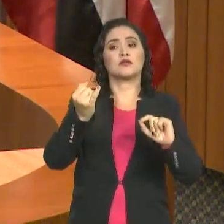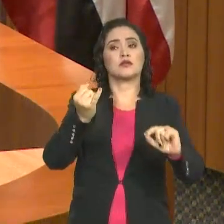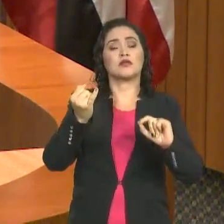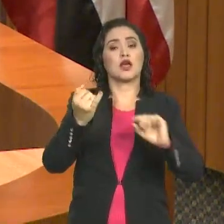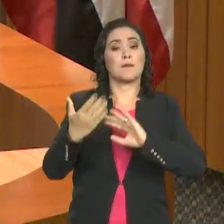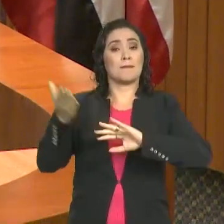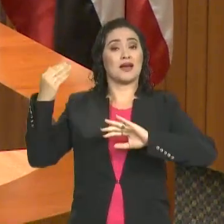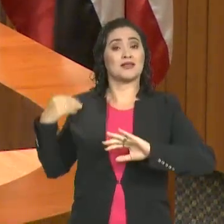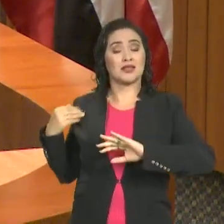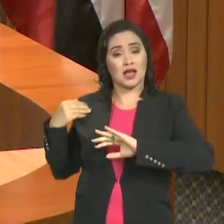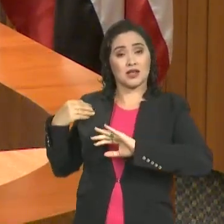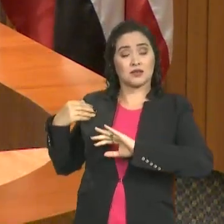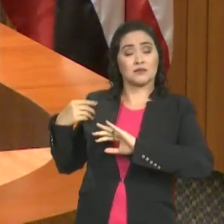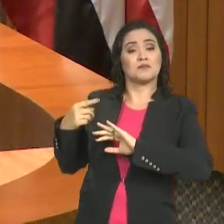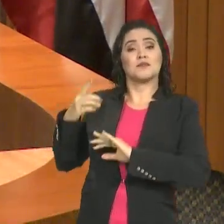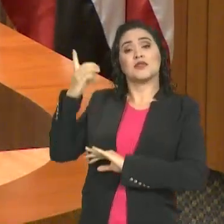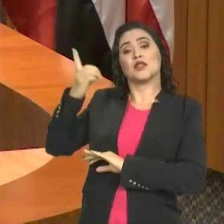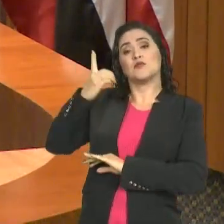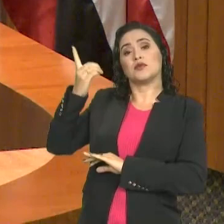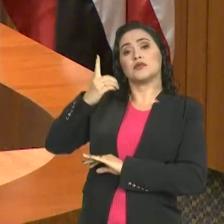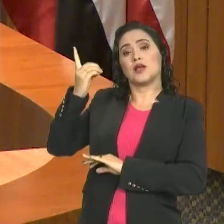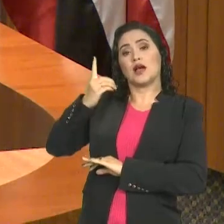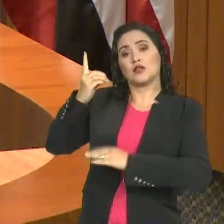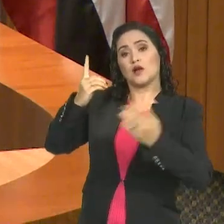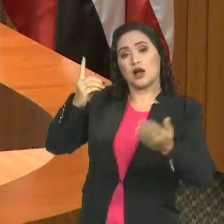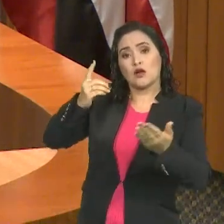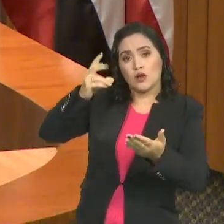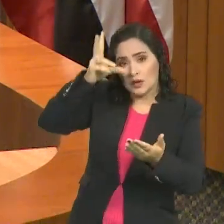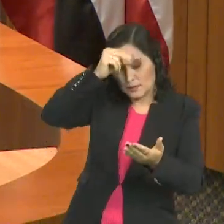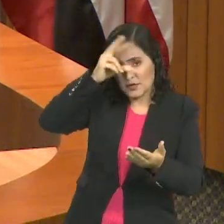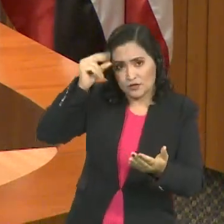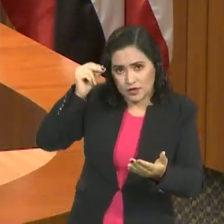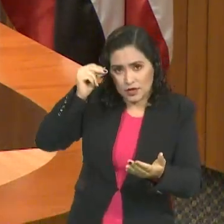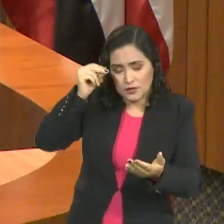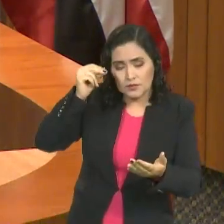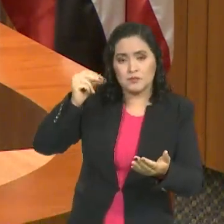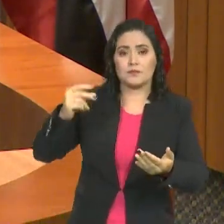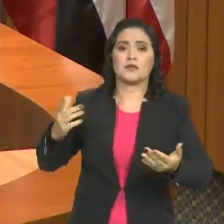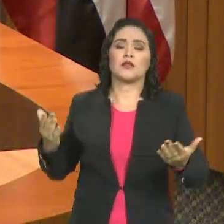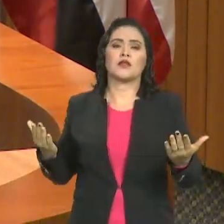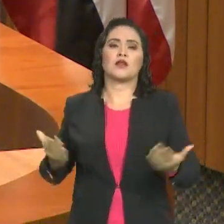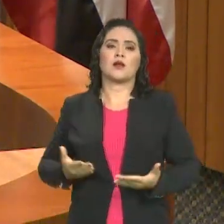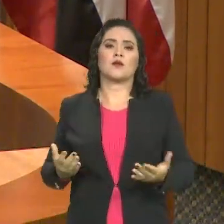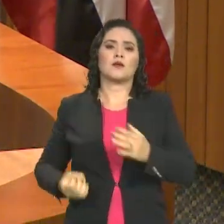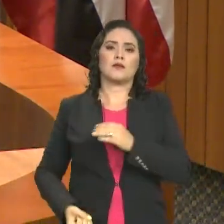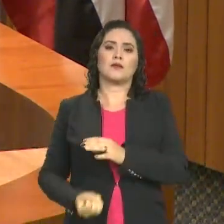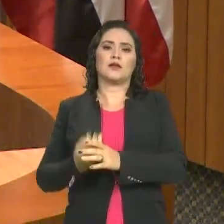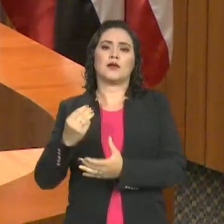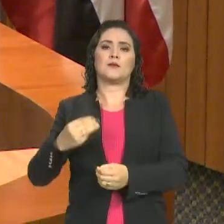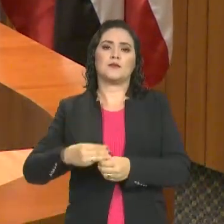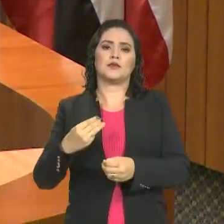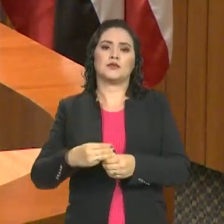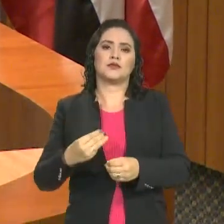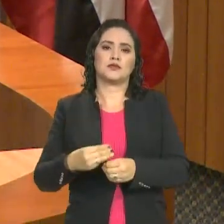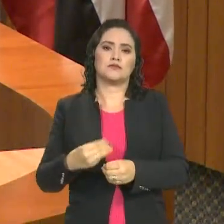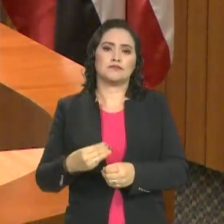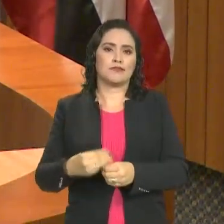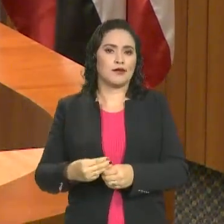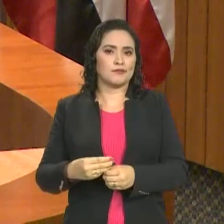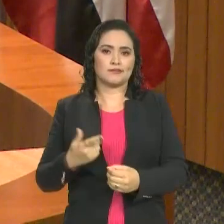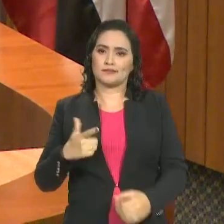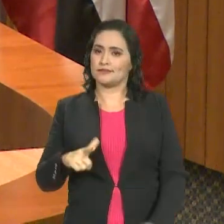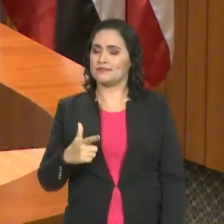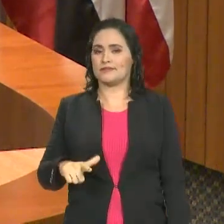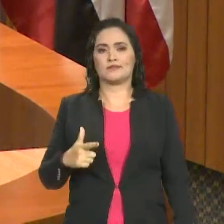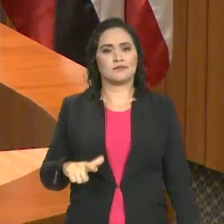fez como deputado federal, e aí, de maneira incoerente, quando chega o momento dele criar o municipal, ele não criou. Fora o